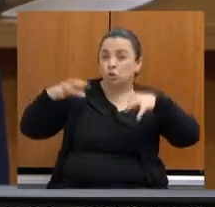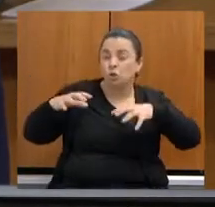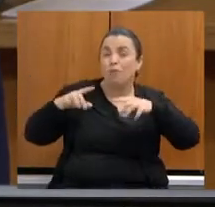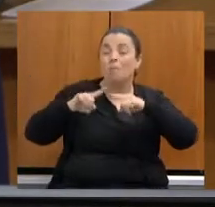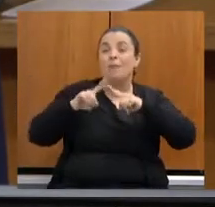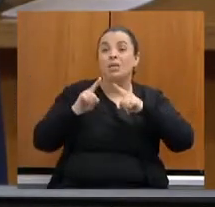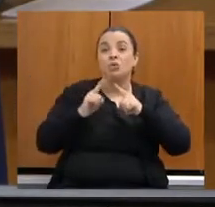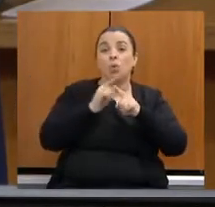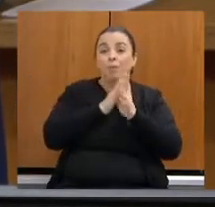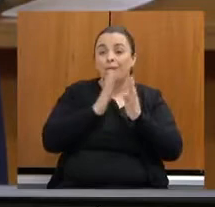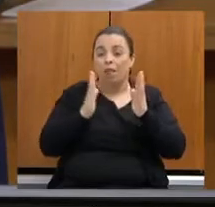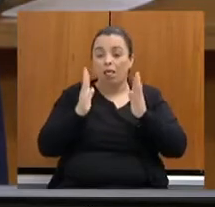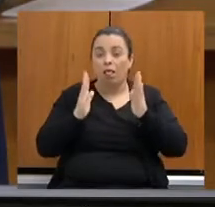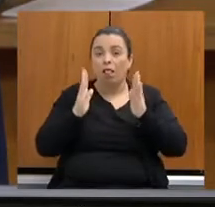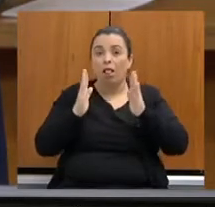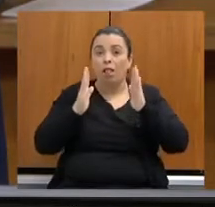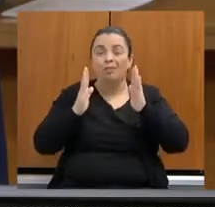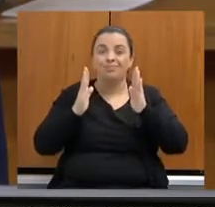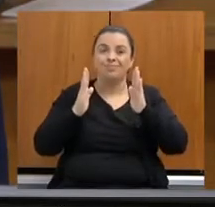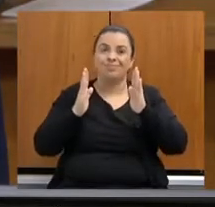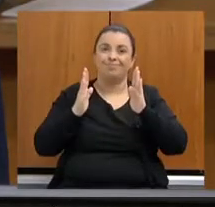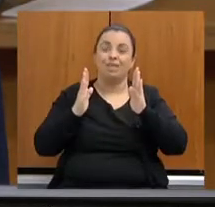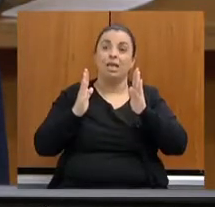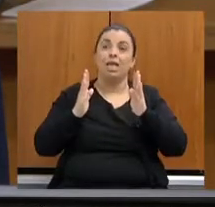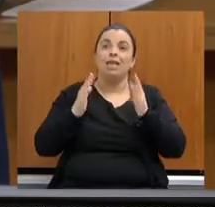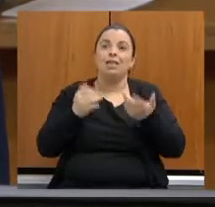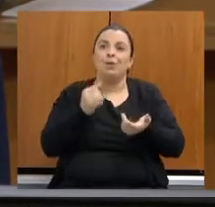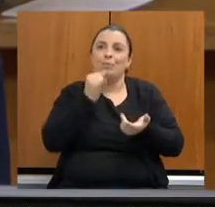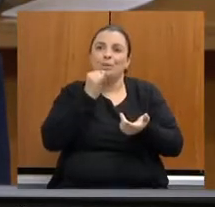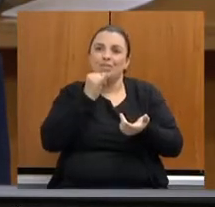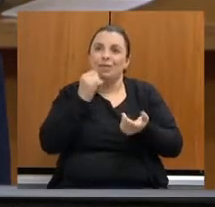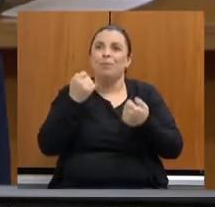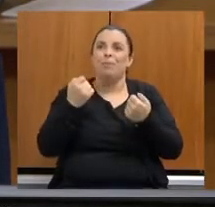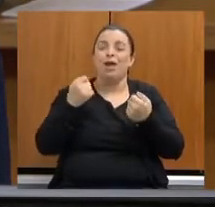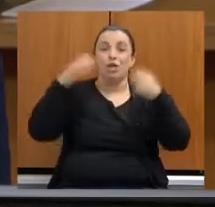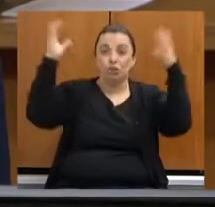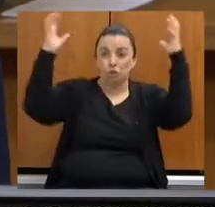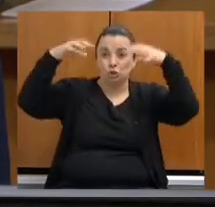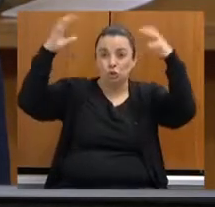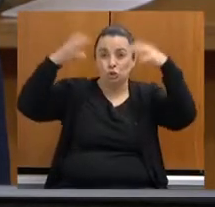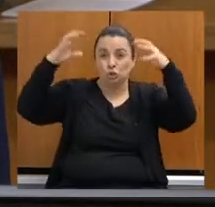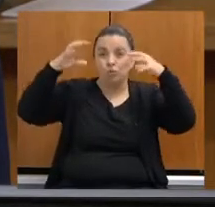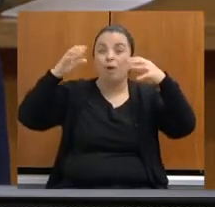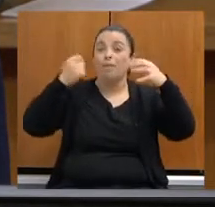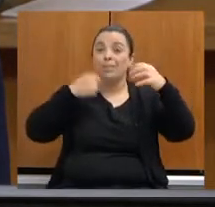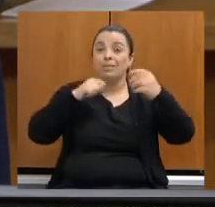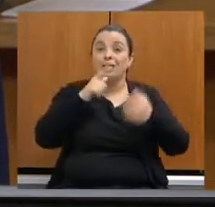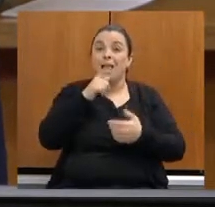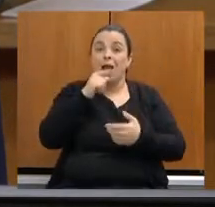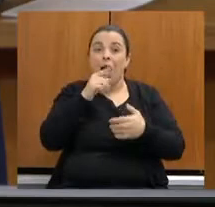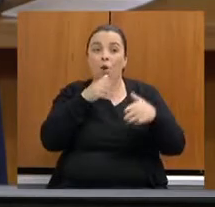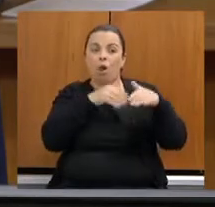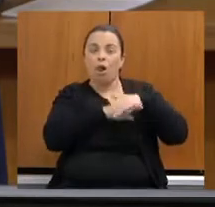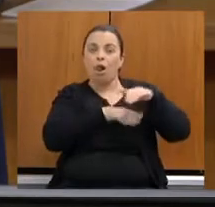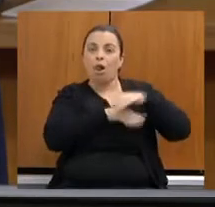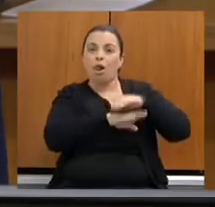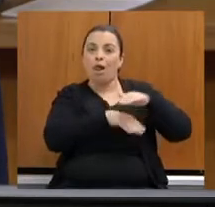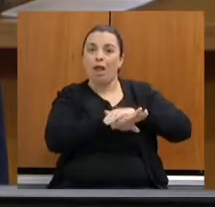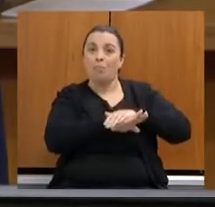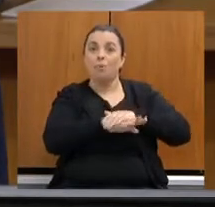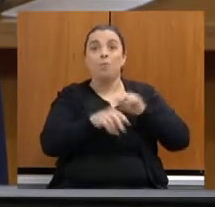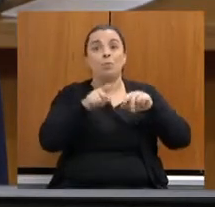senso Dias Vamos guardar a água da chuva quando ela chega para guardar na época que a gente não tem Infelizmente